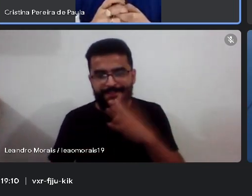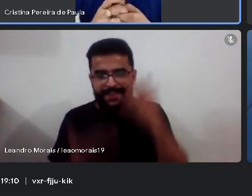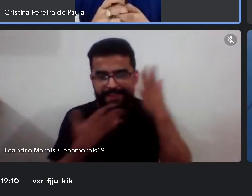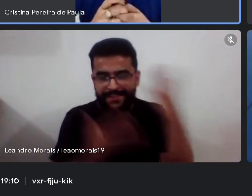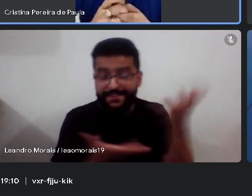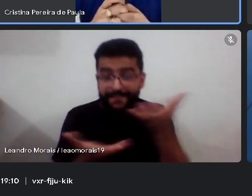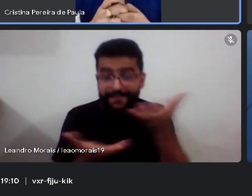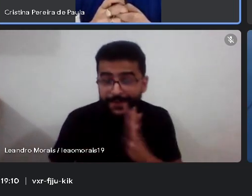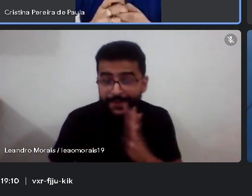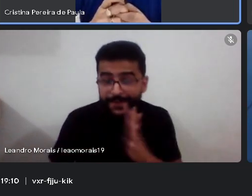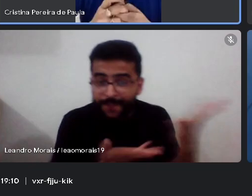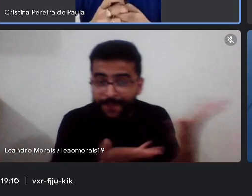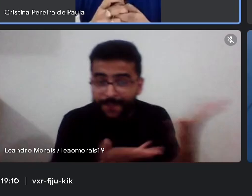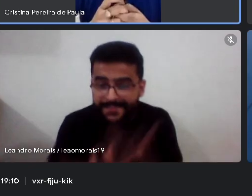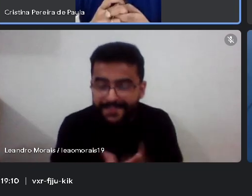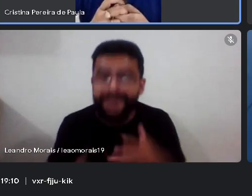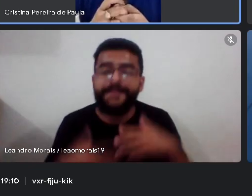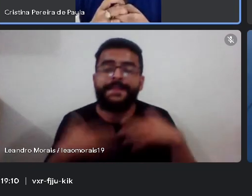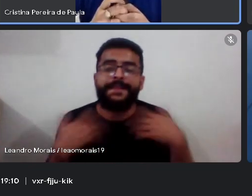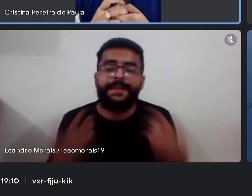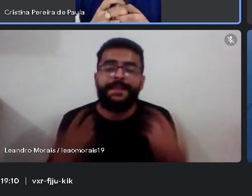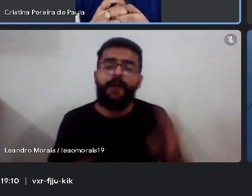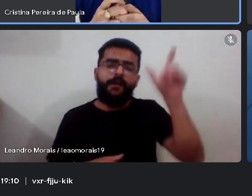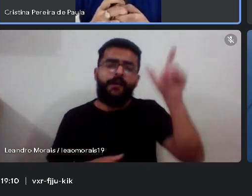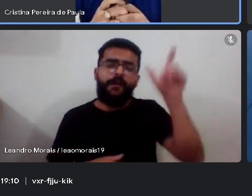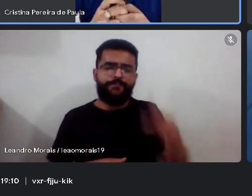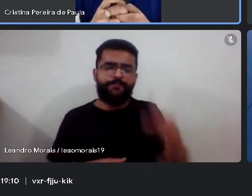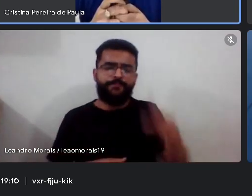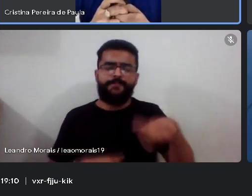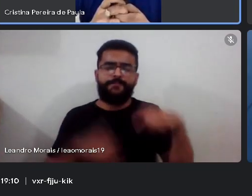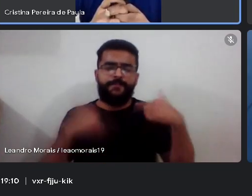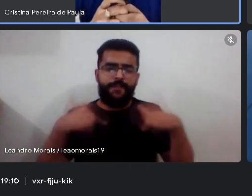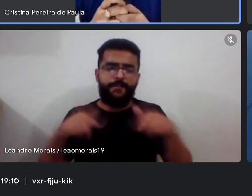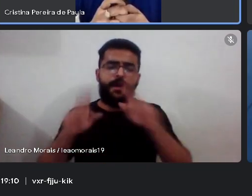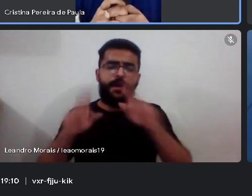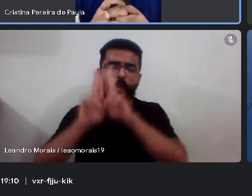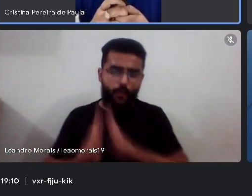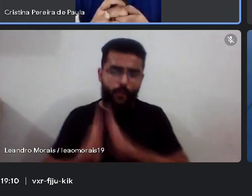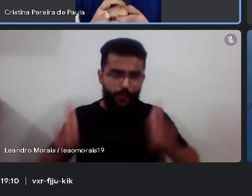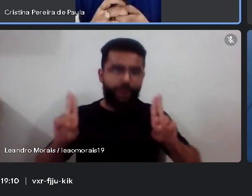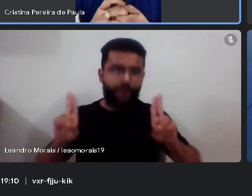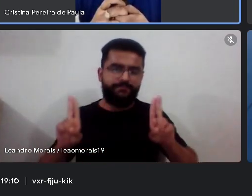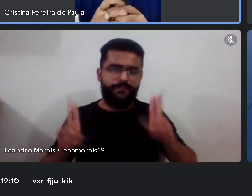também da professora, que vocês conhecem, nós queremos convidá-la, agradecer,